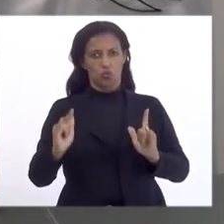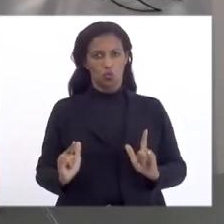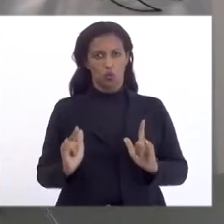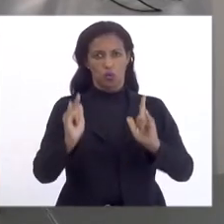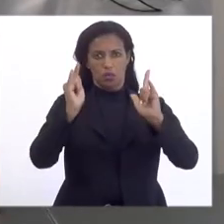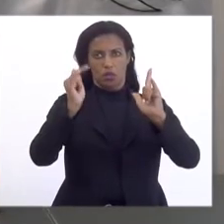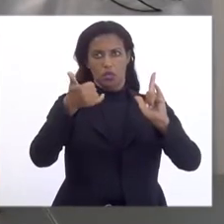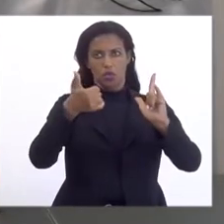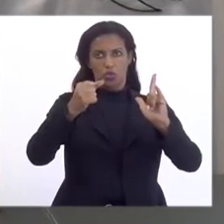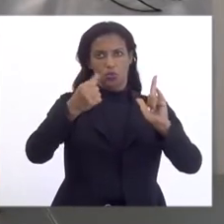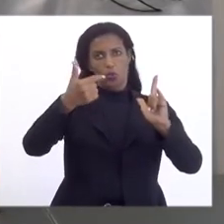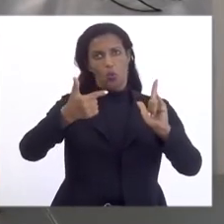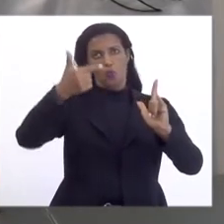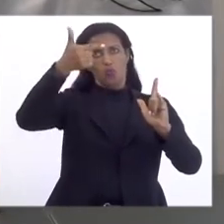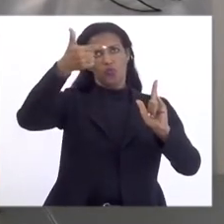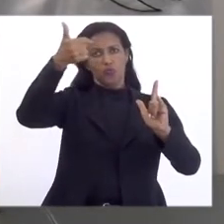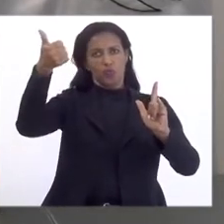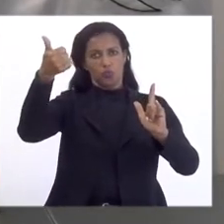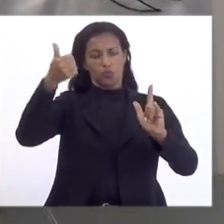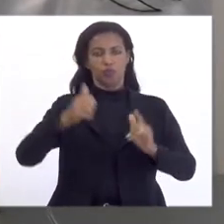As audiências públicas serão